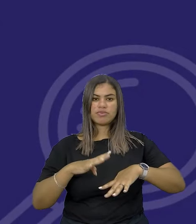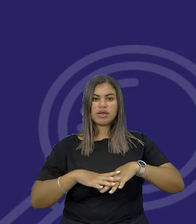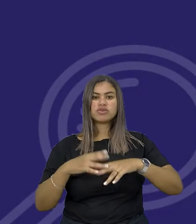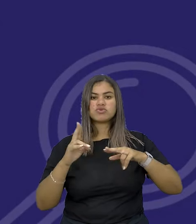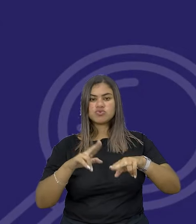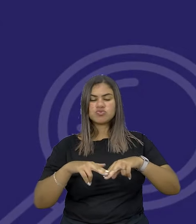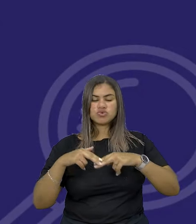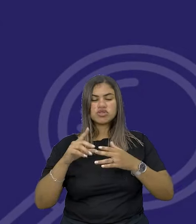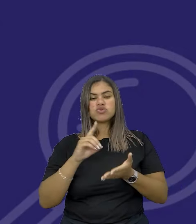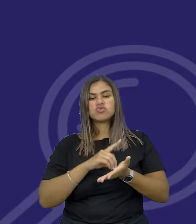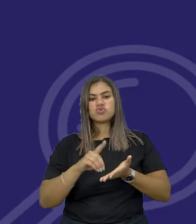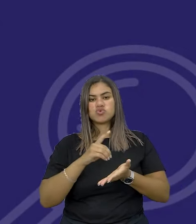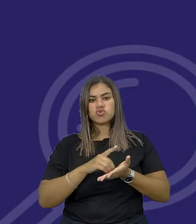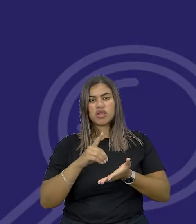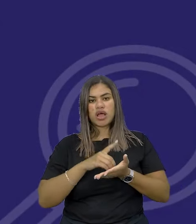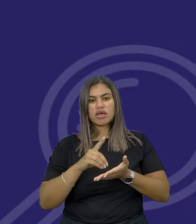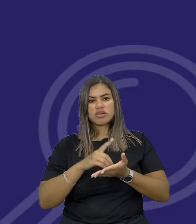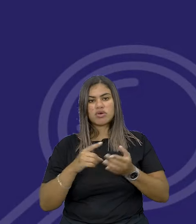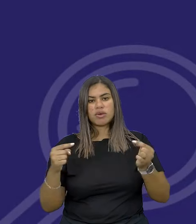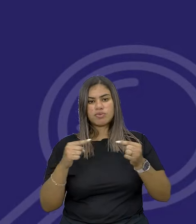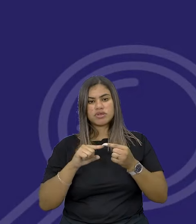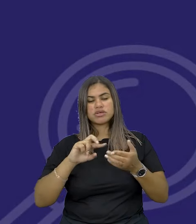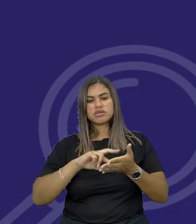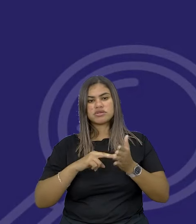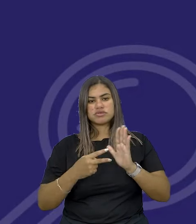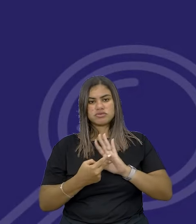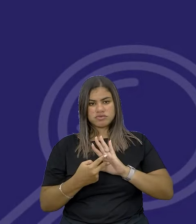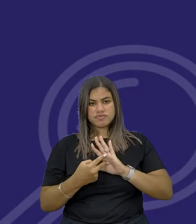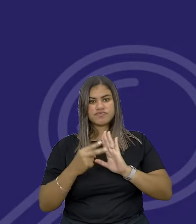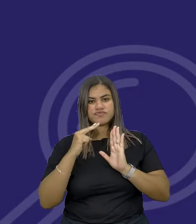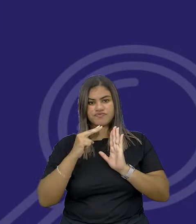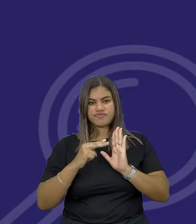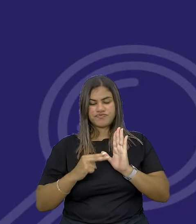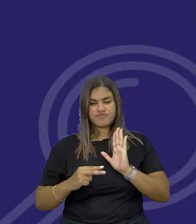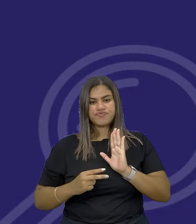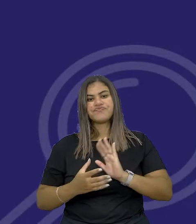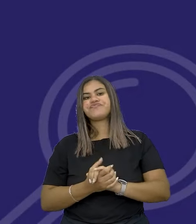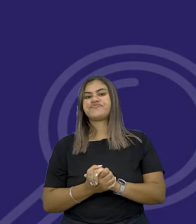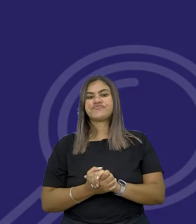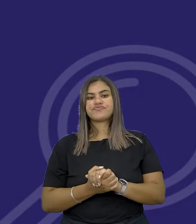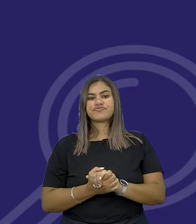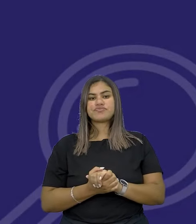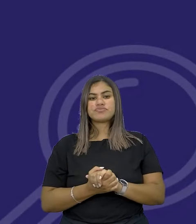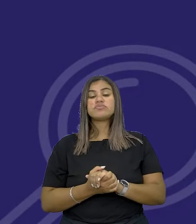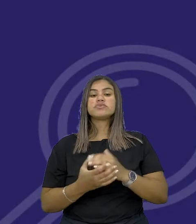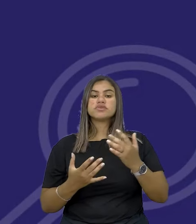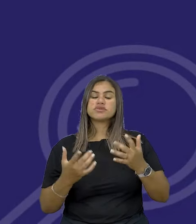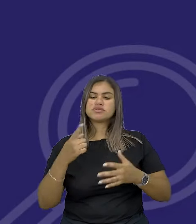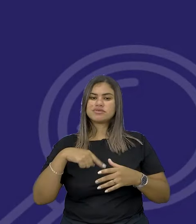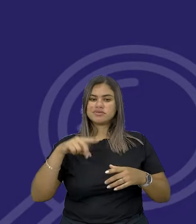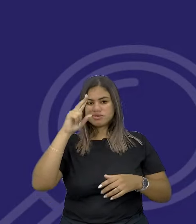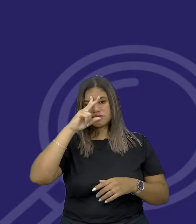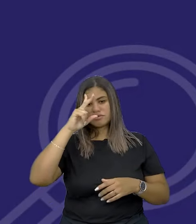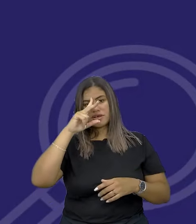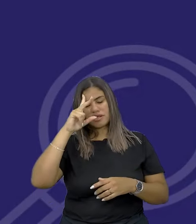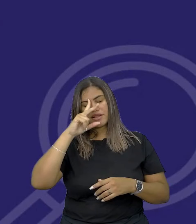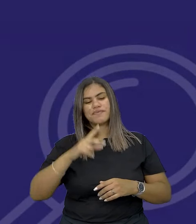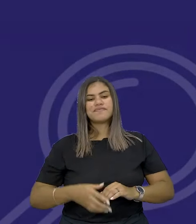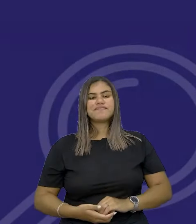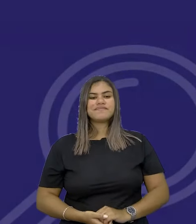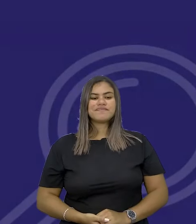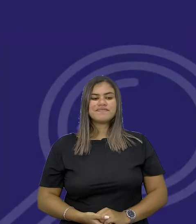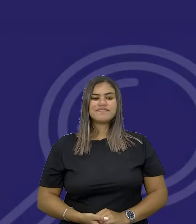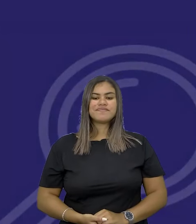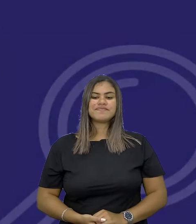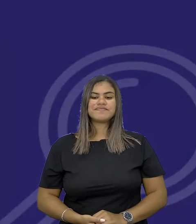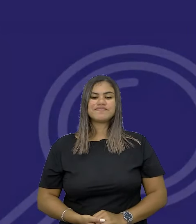pelo dicionário o significado que compreenda a leitura da matemática, tá? Então, só para a gente brincar e lembrar um pouquinho a respeito disso.